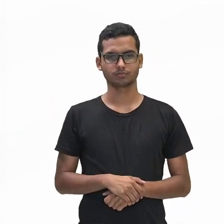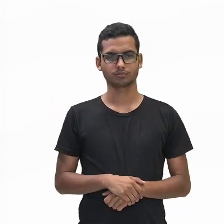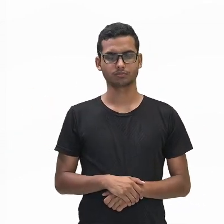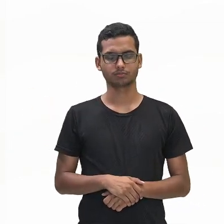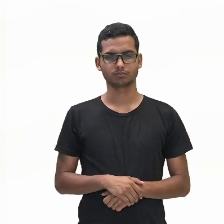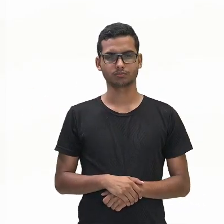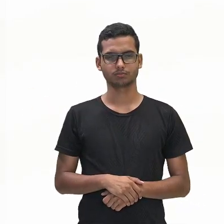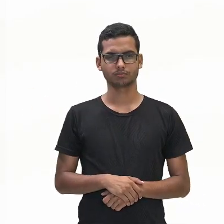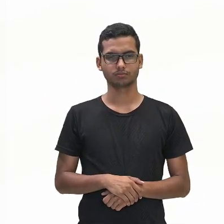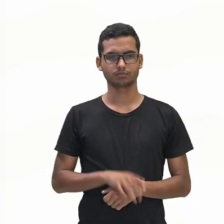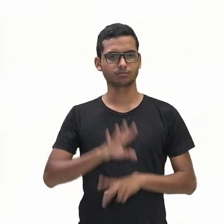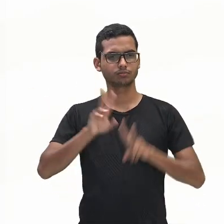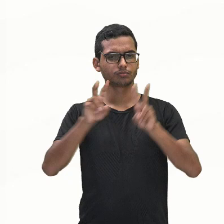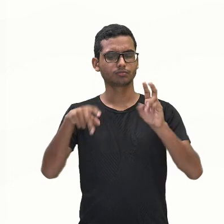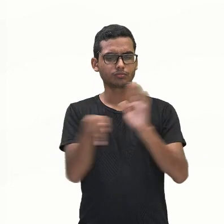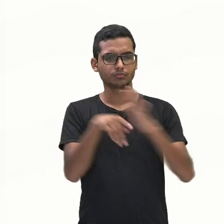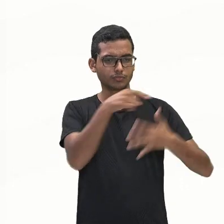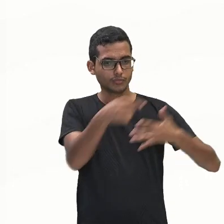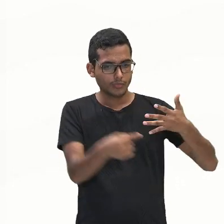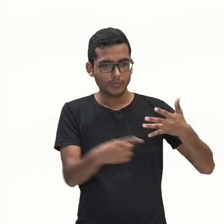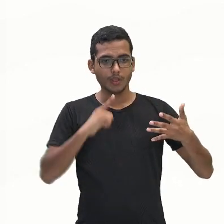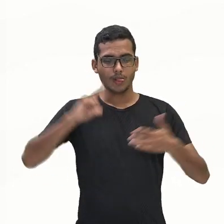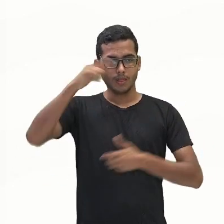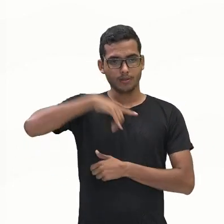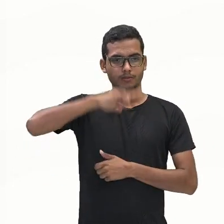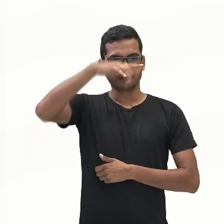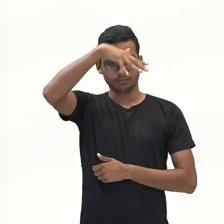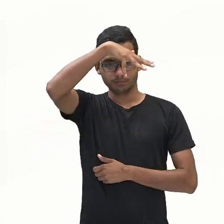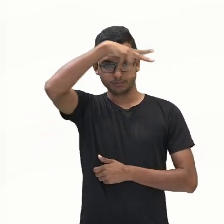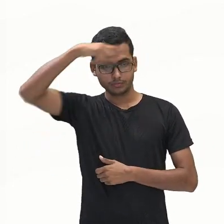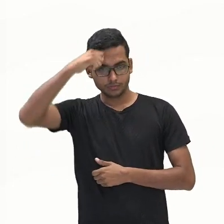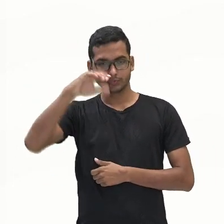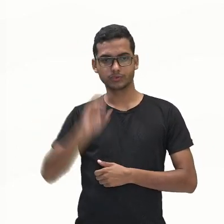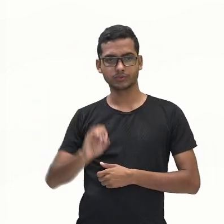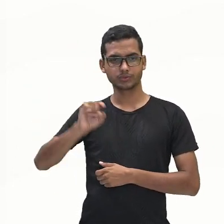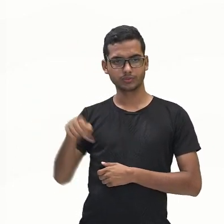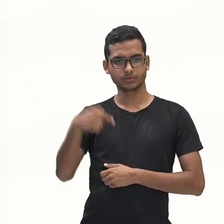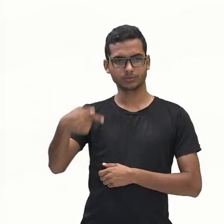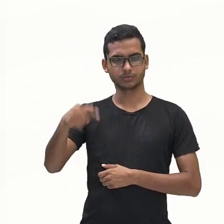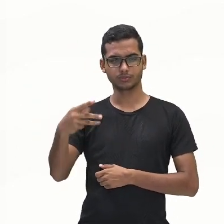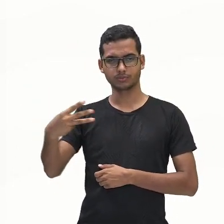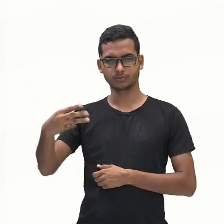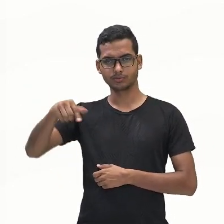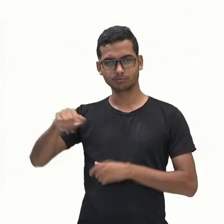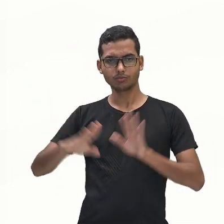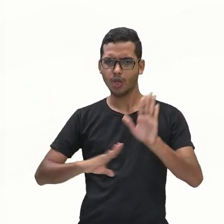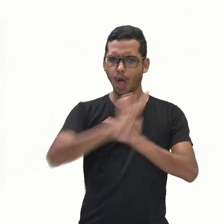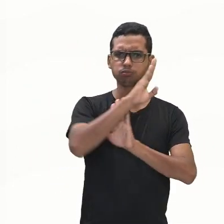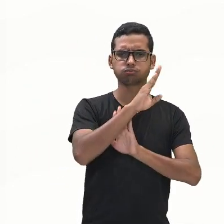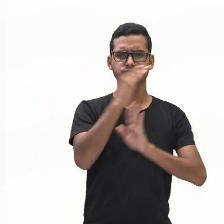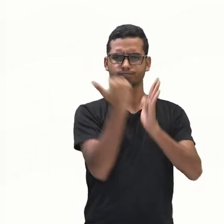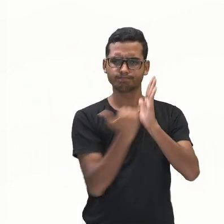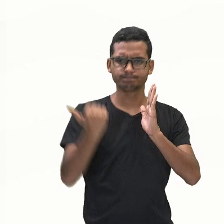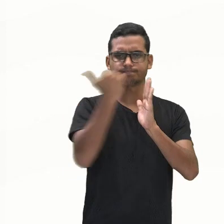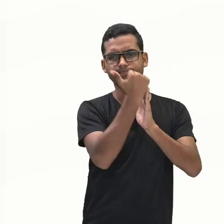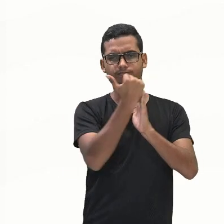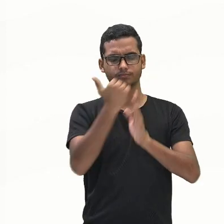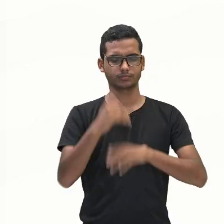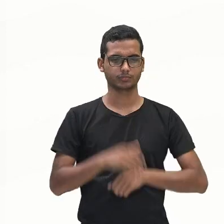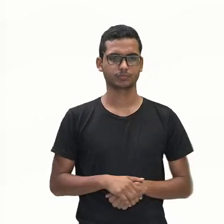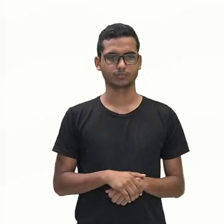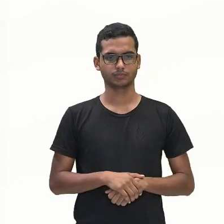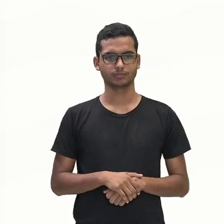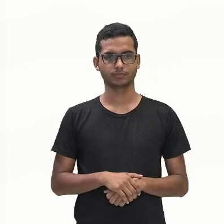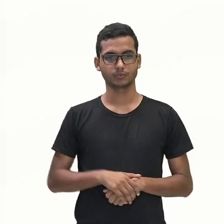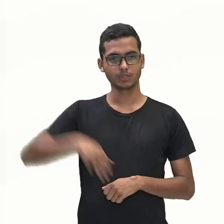questão do indicador, né? Então, nós temos Manaus com um indicador aí alto, tá bom? Esse Mzinho aqui, olha,